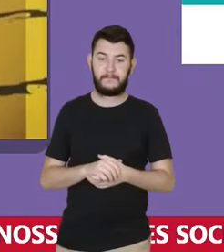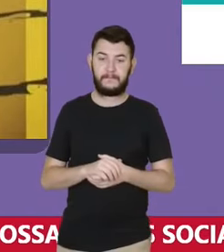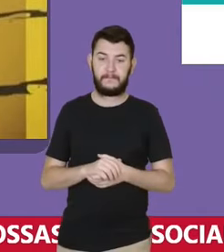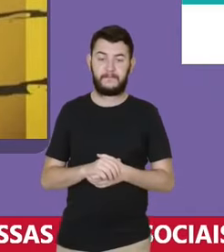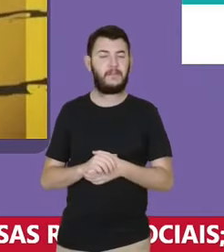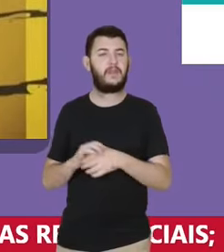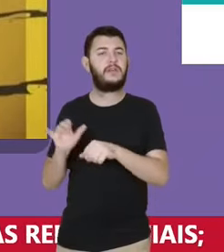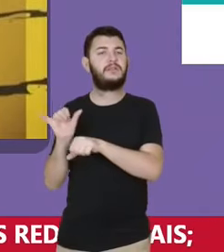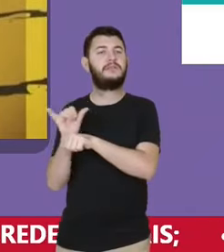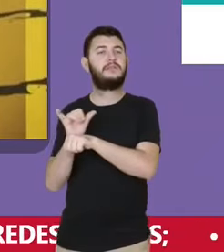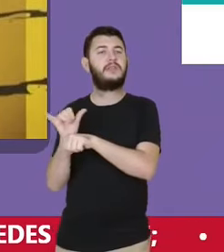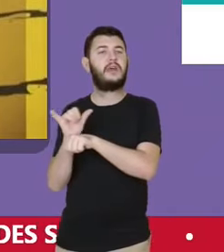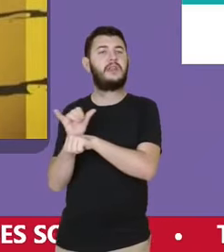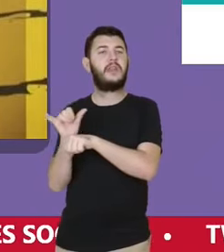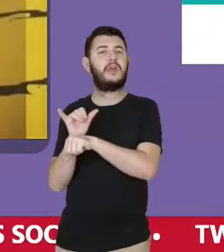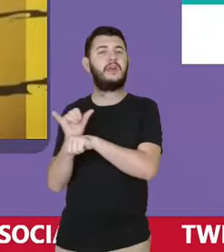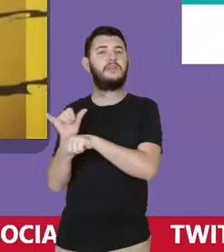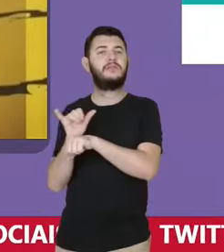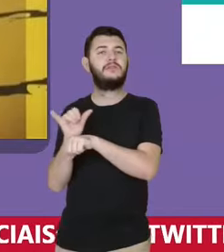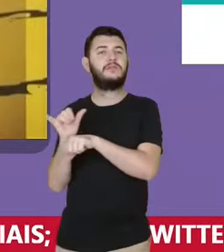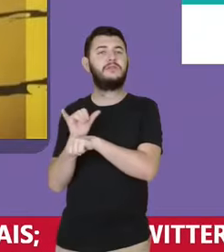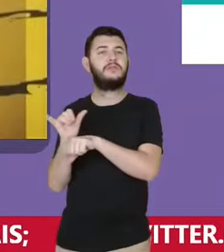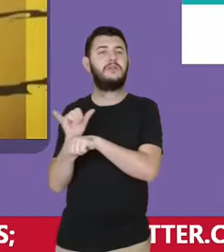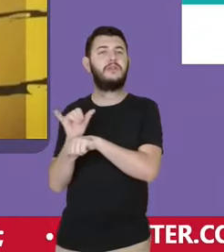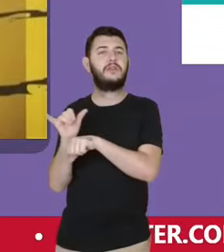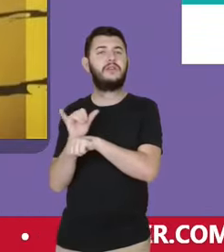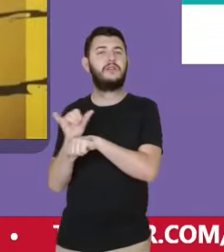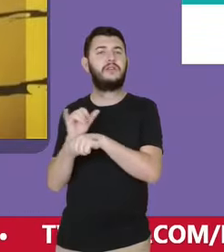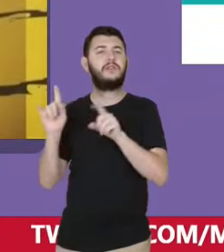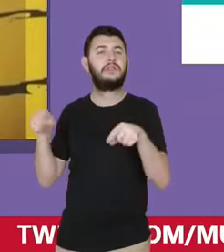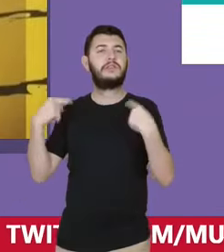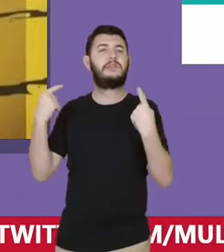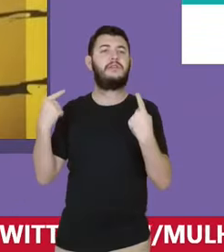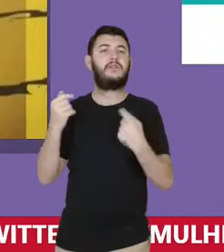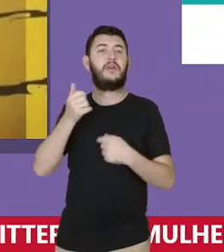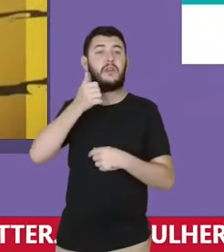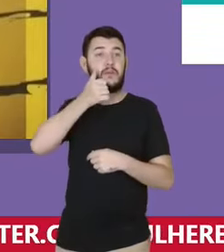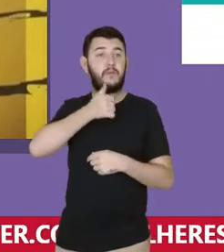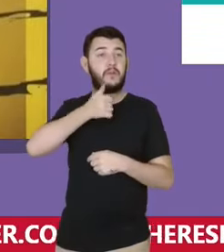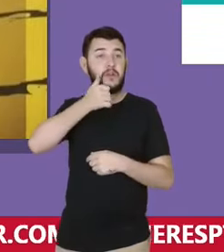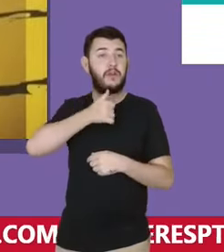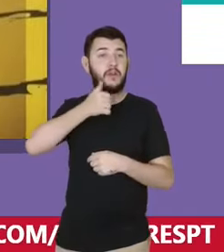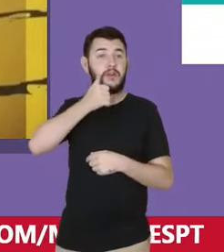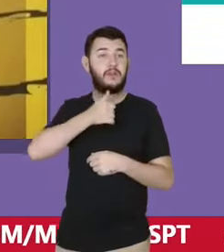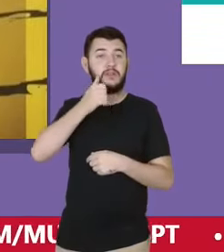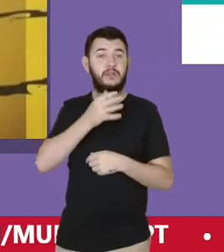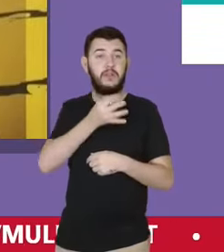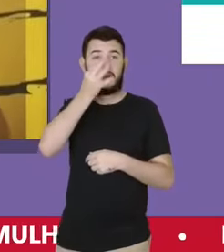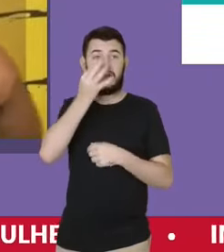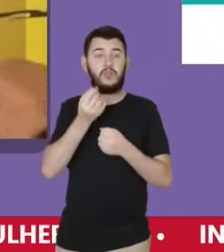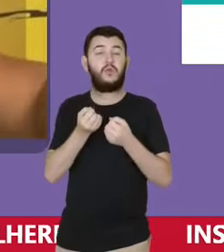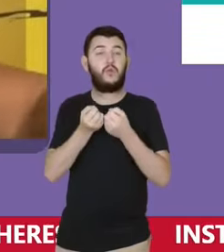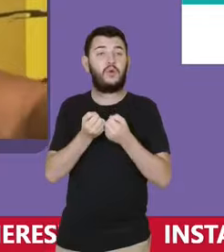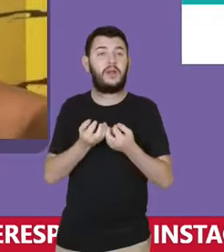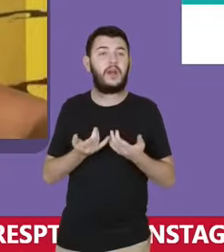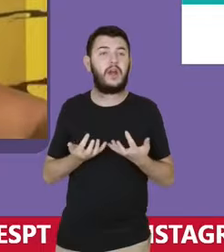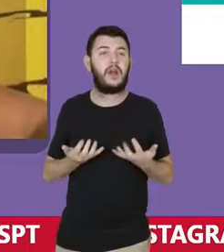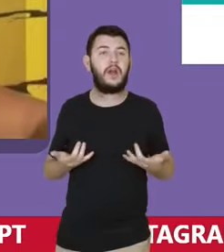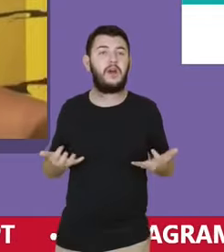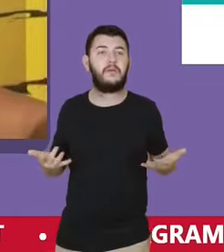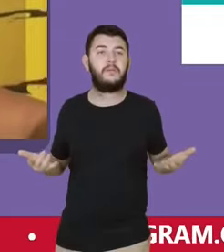as estratégias, e os desafios que as mulheres do campo, da floresta e